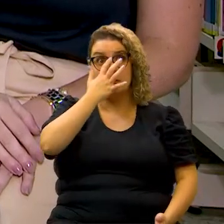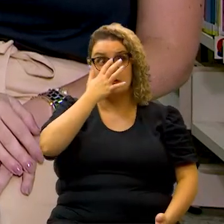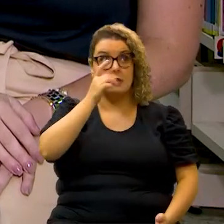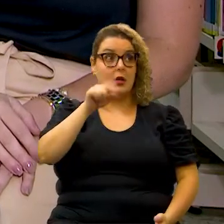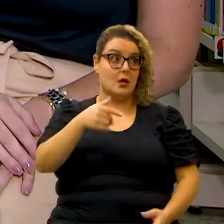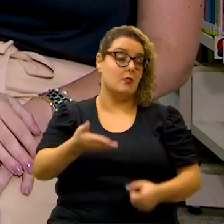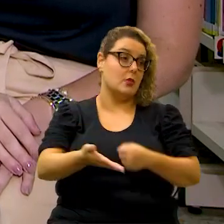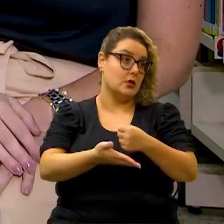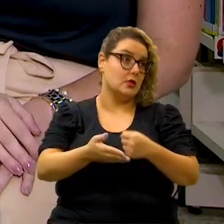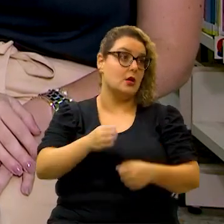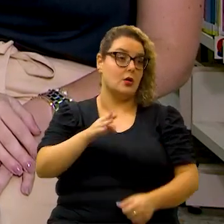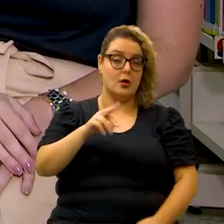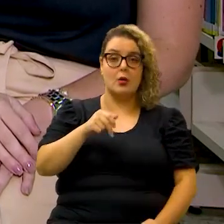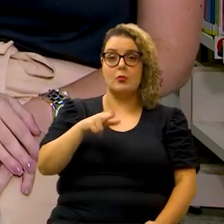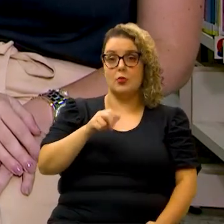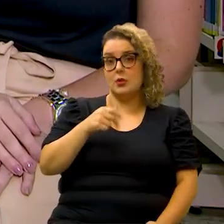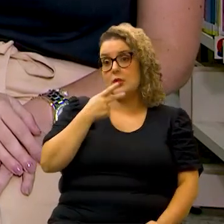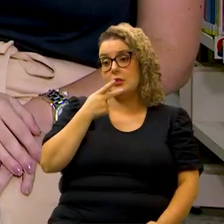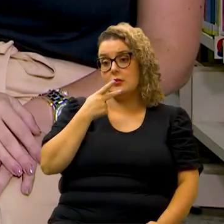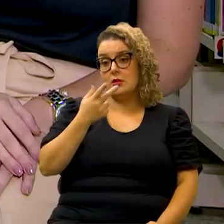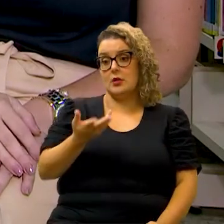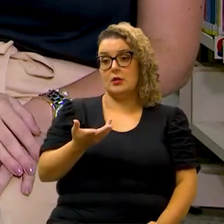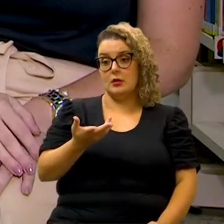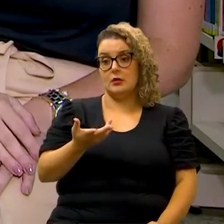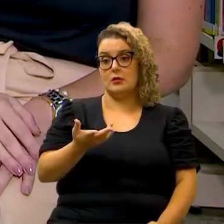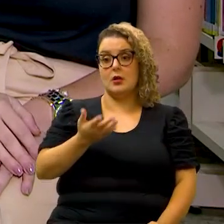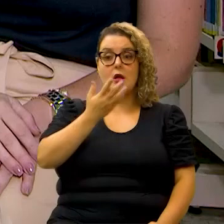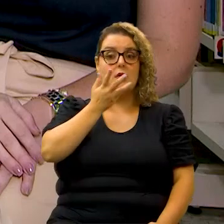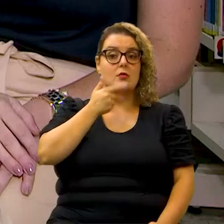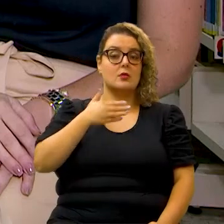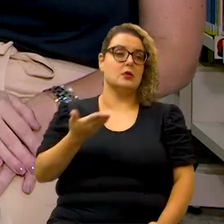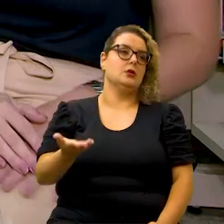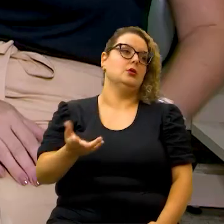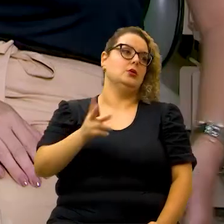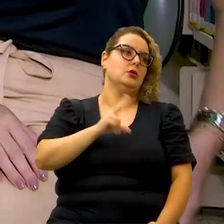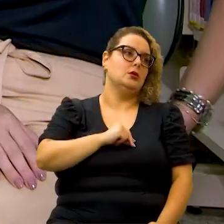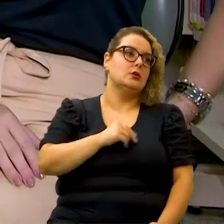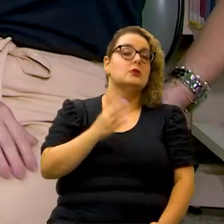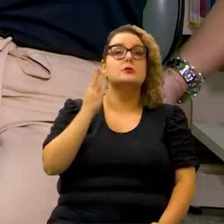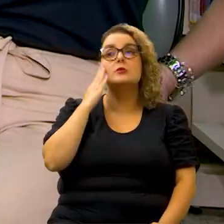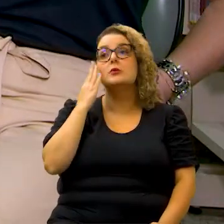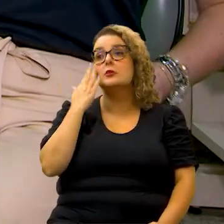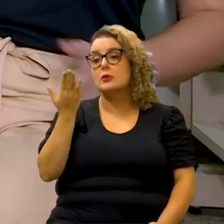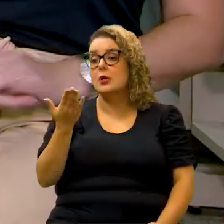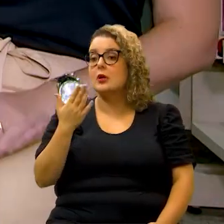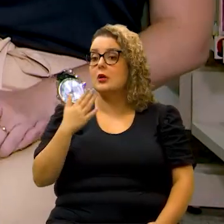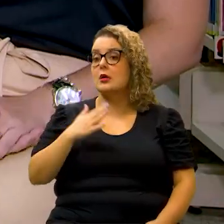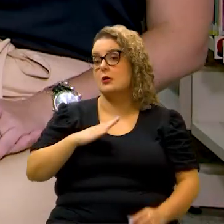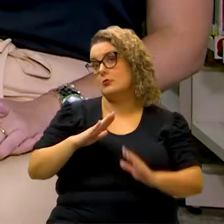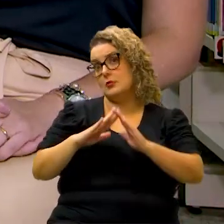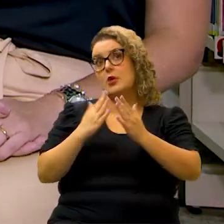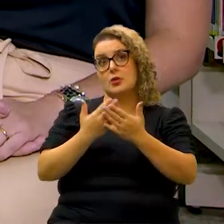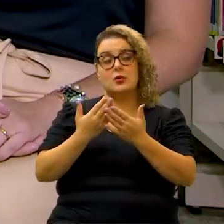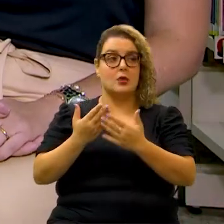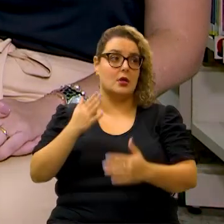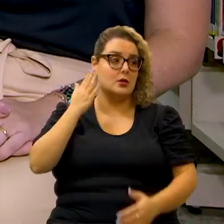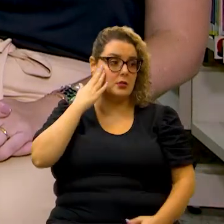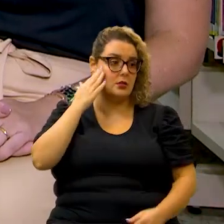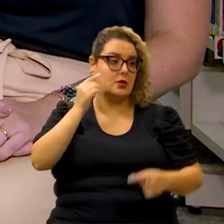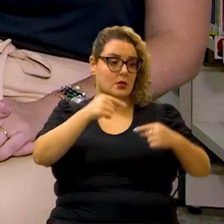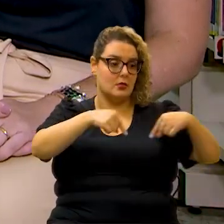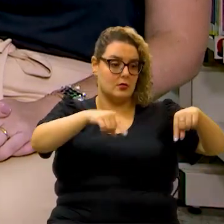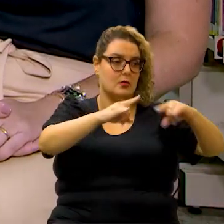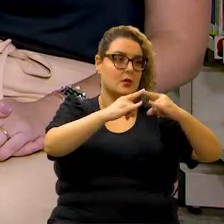boa, porque daí eu acho que até em cima disso que a Bruna está falando, né? a criança fala, puxa vida, eu já sei como que é